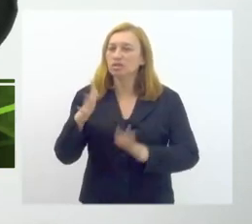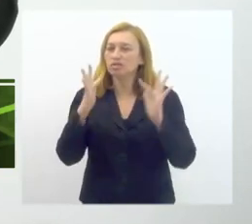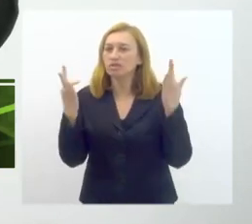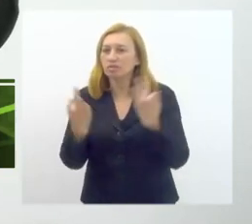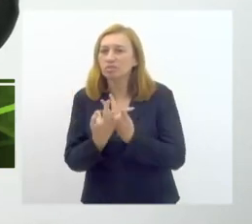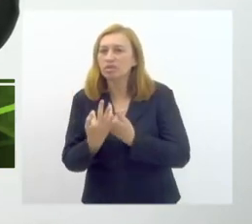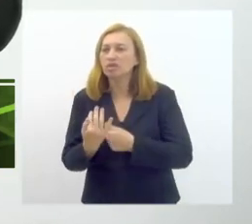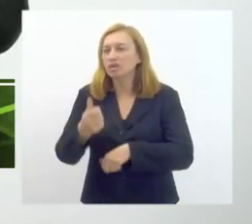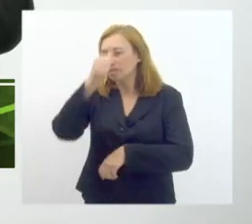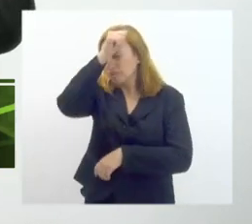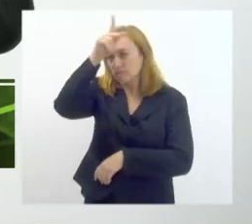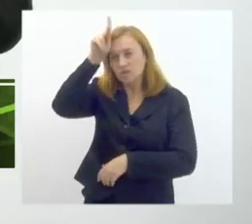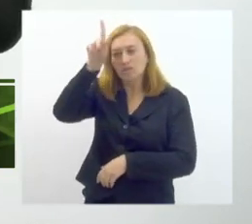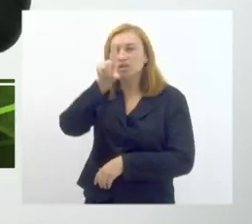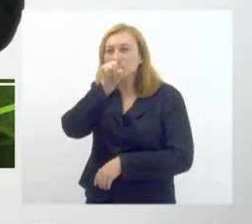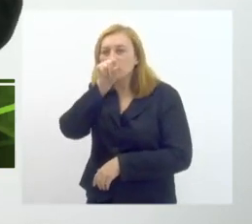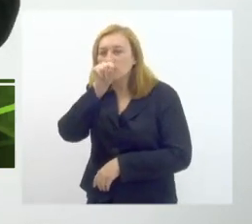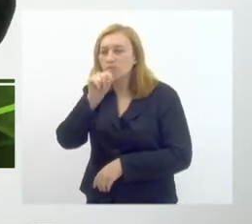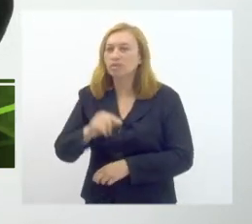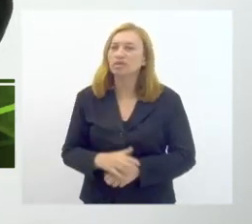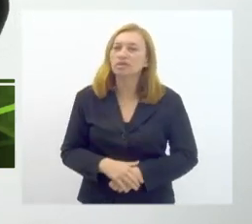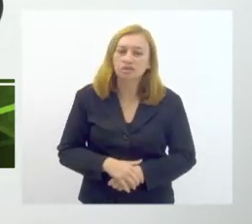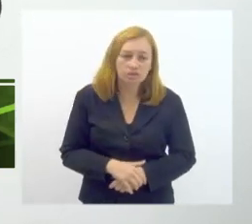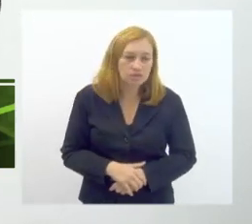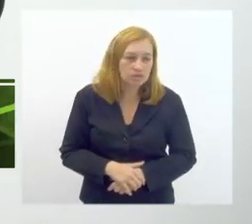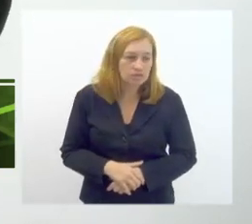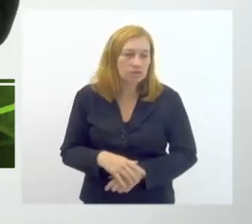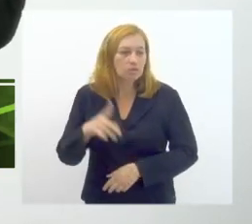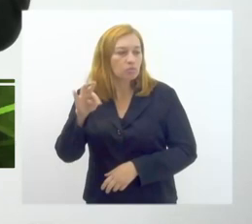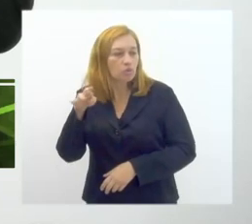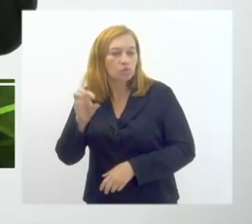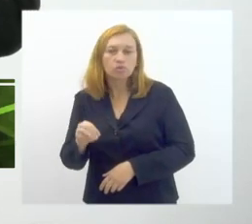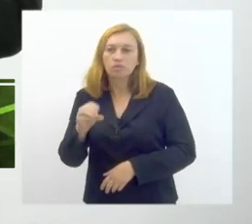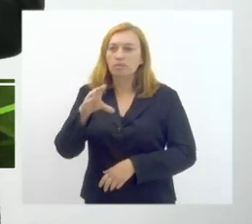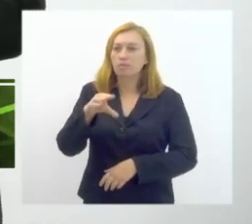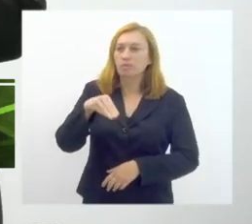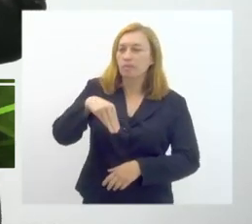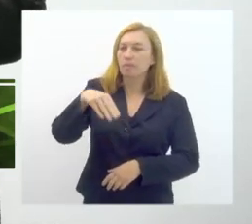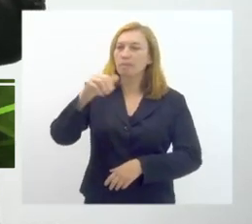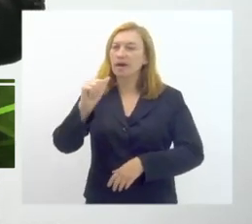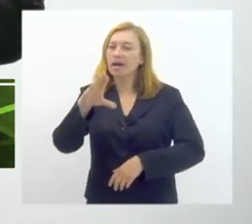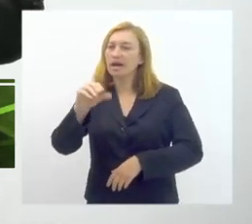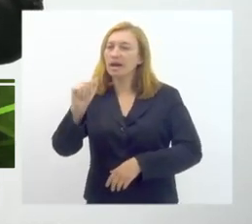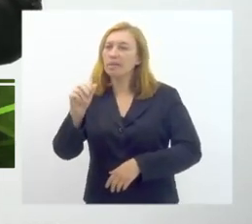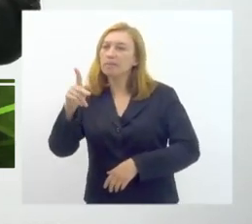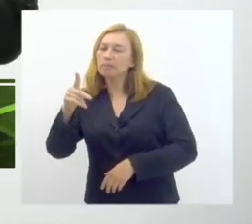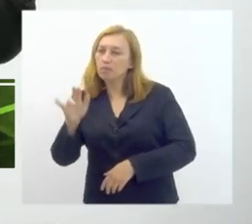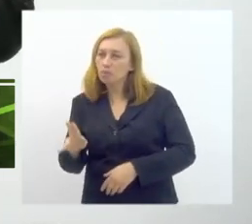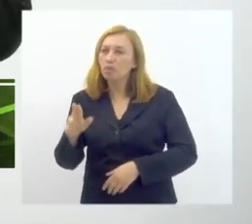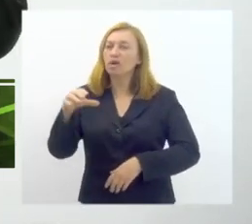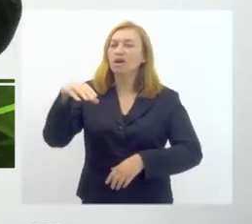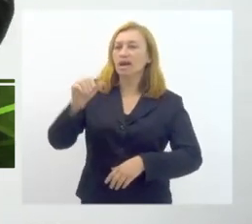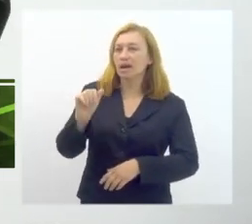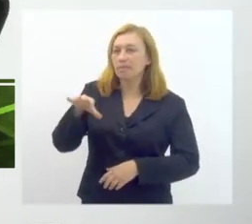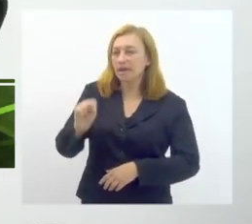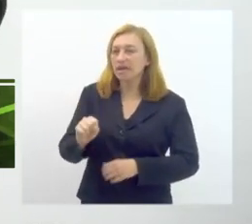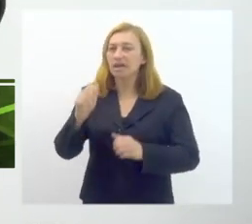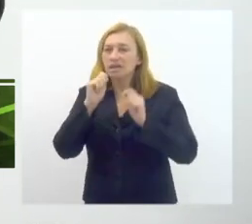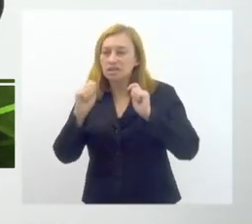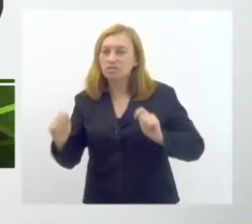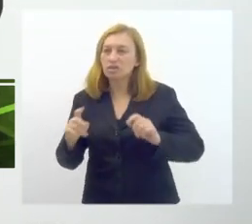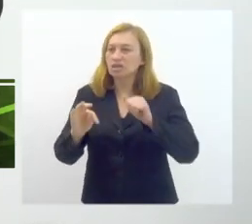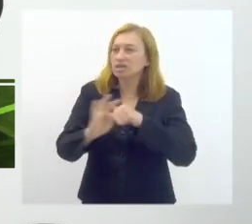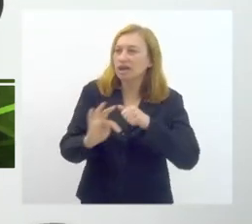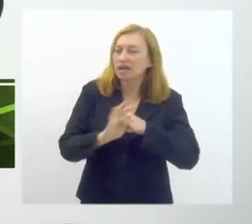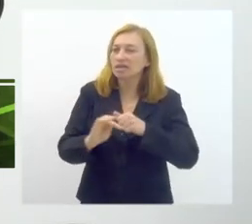da Prefeitura de Nilópolis, Bruno Tavares, diretor do Sincomércio Conceição de Macabu, Camila Lovaim Galdardi, assessora técnica